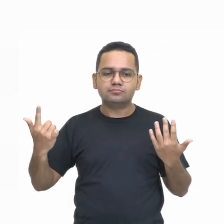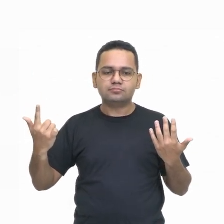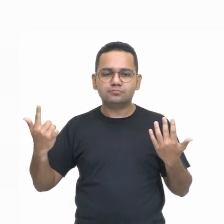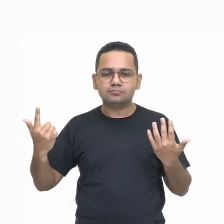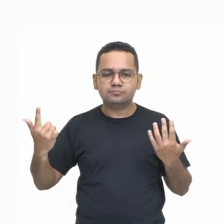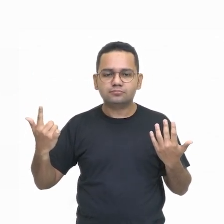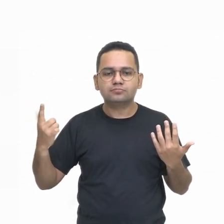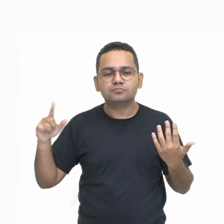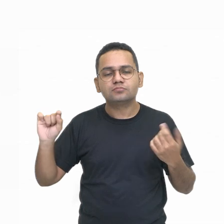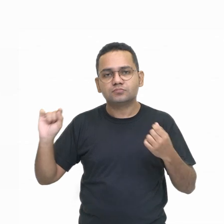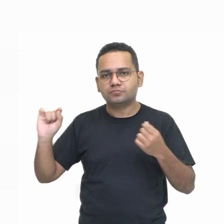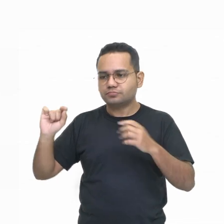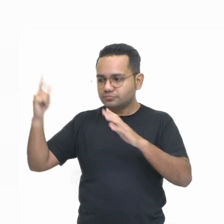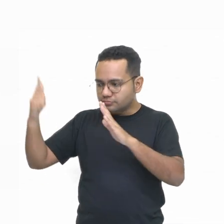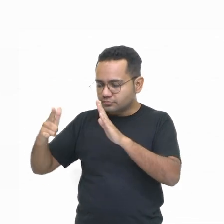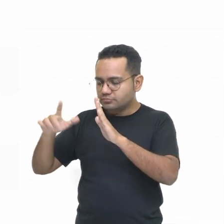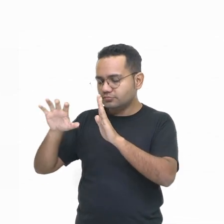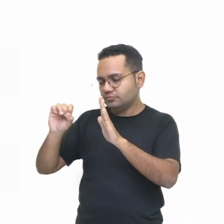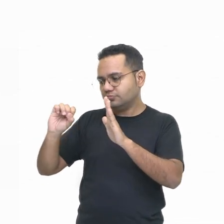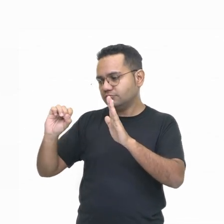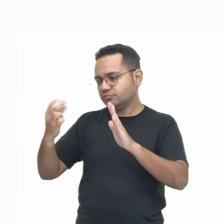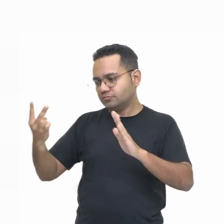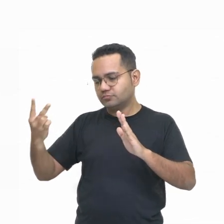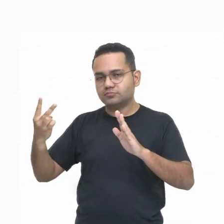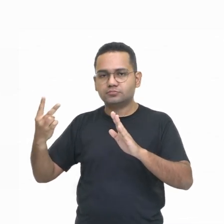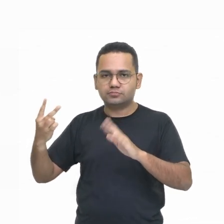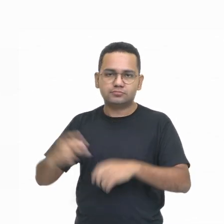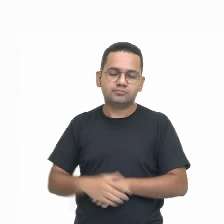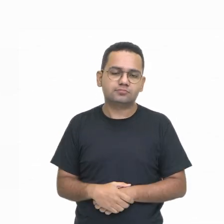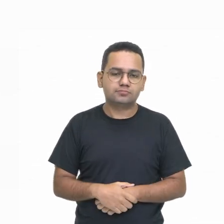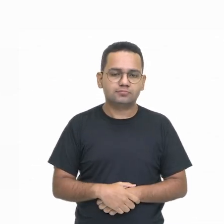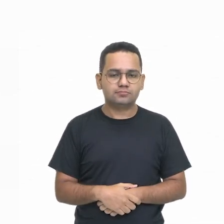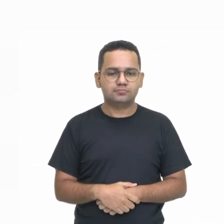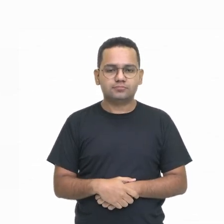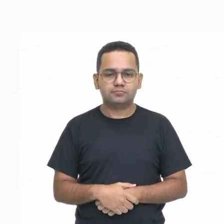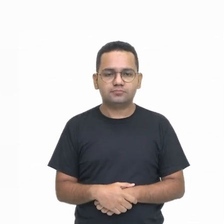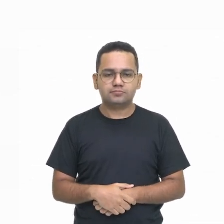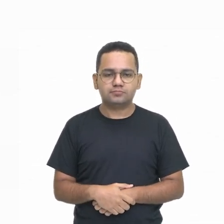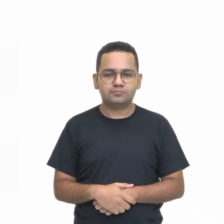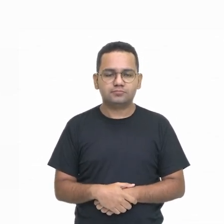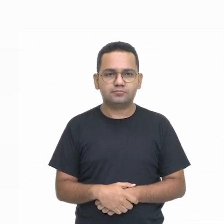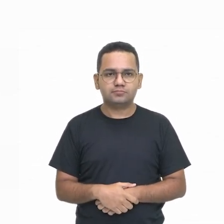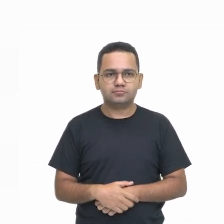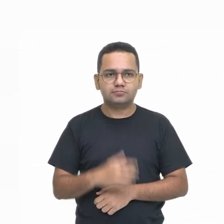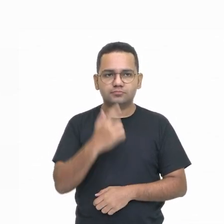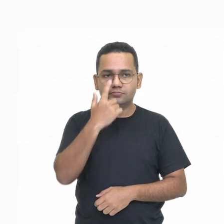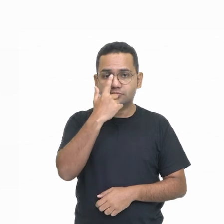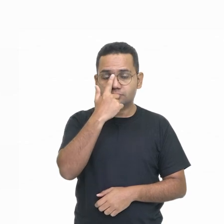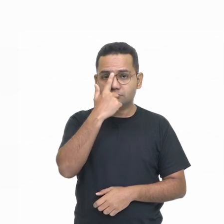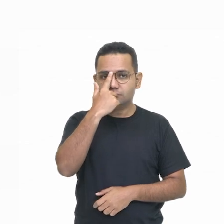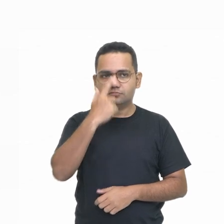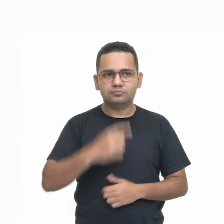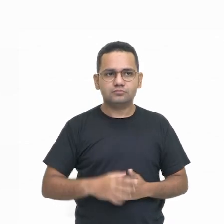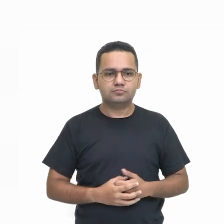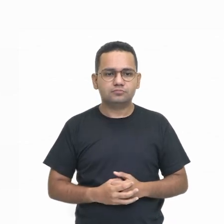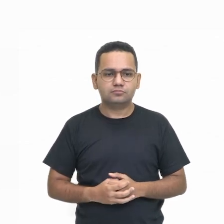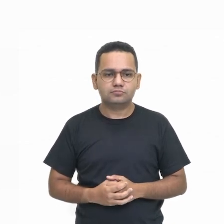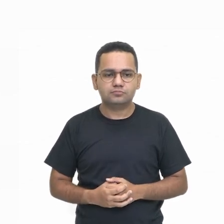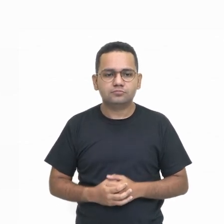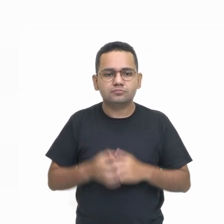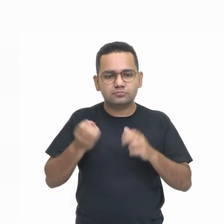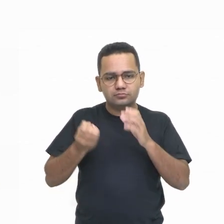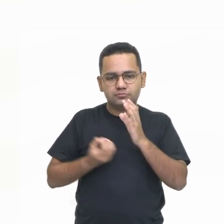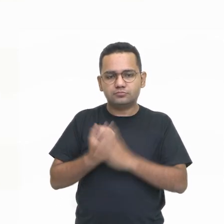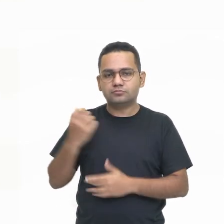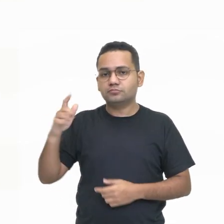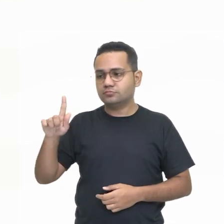do CO2, a participação da luz solar para formar a